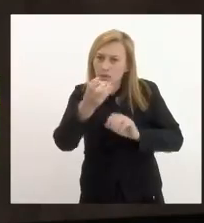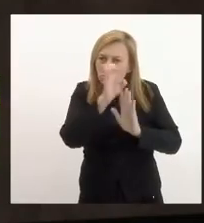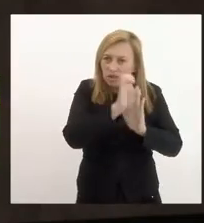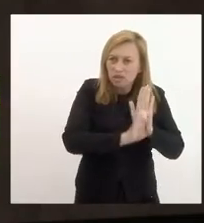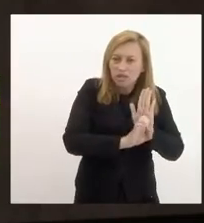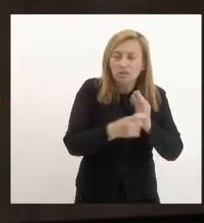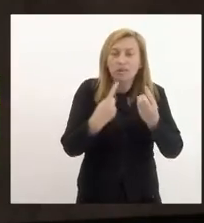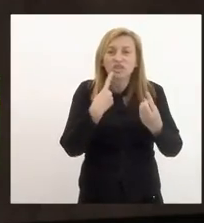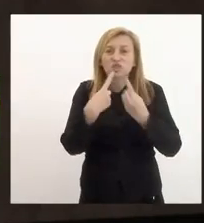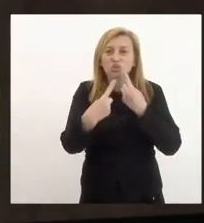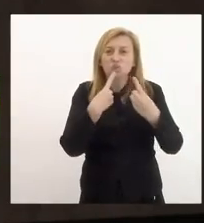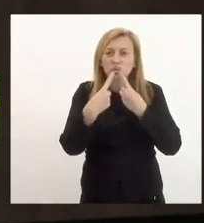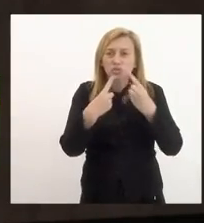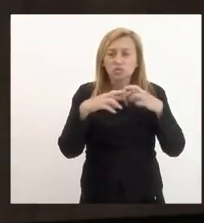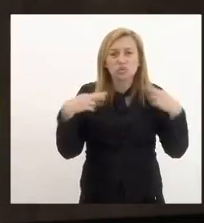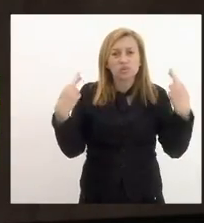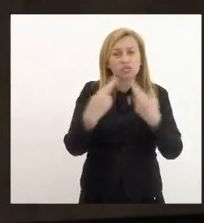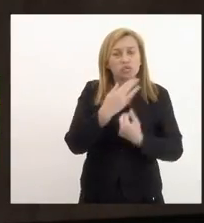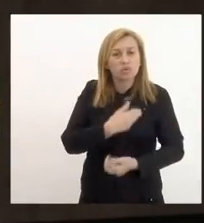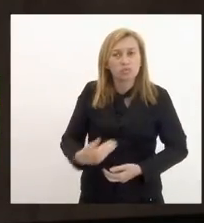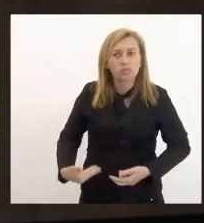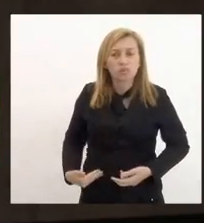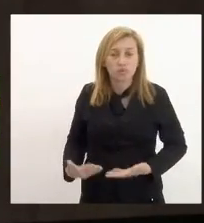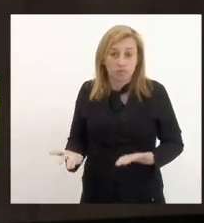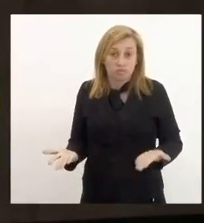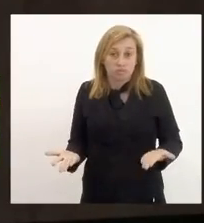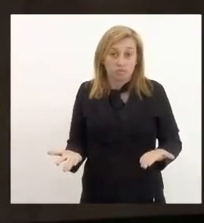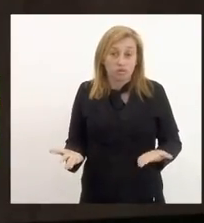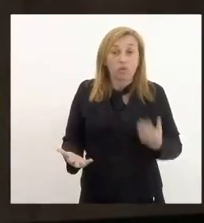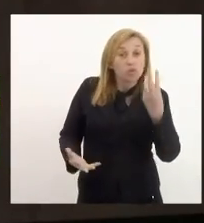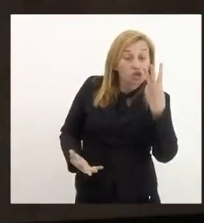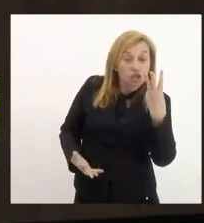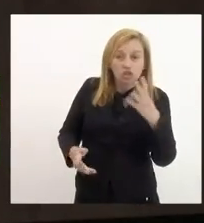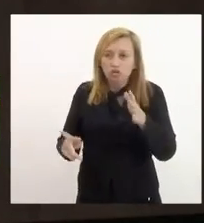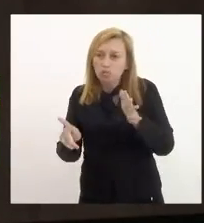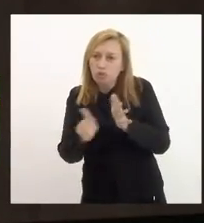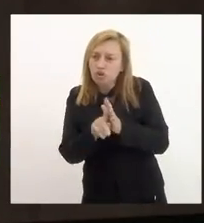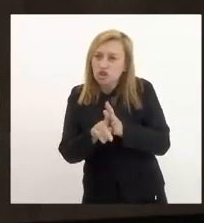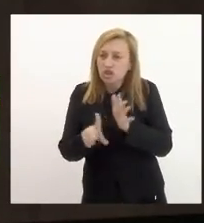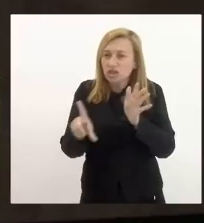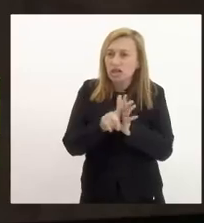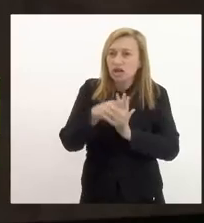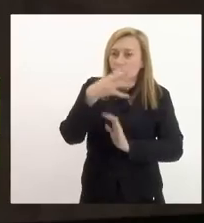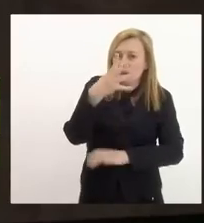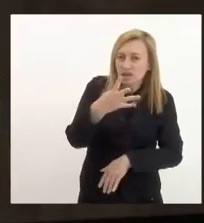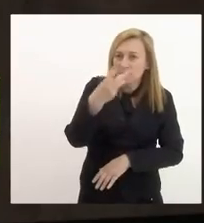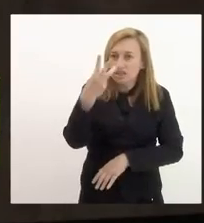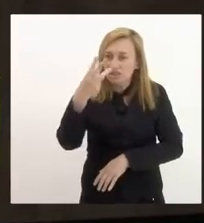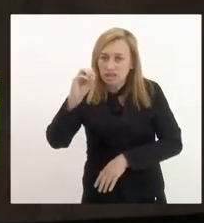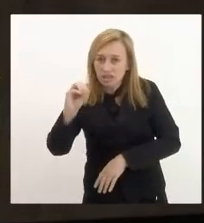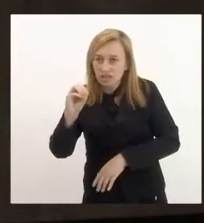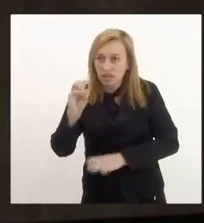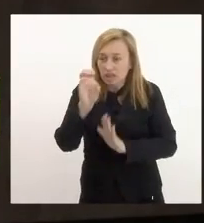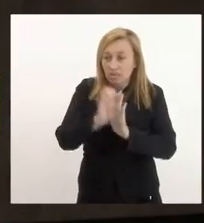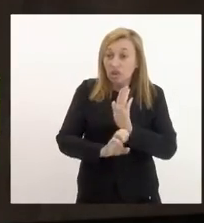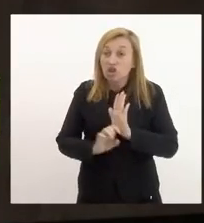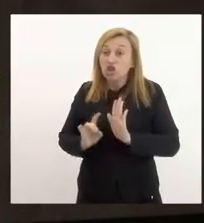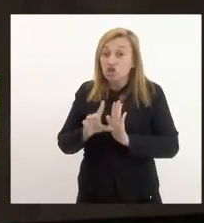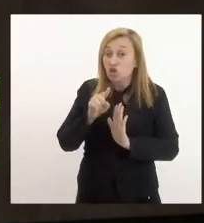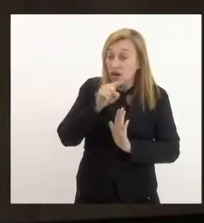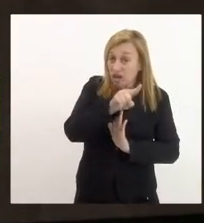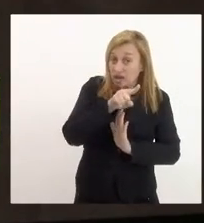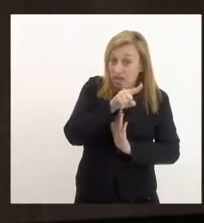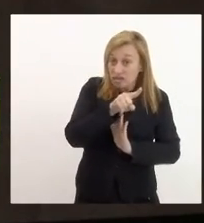tratar de batendo em audiência pública no mundo dos três projetos de lei receberam 430 emenda aproximadamente só esse